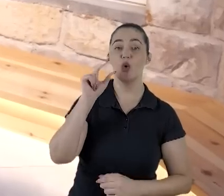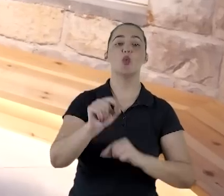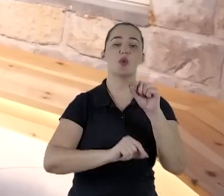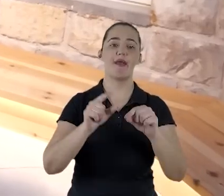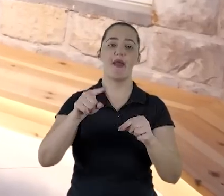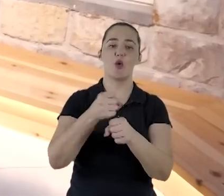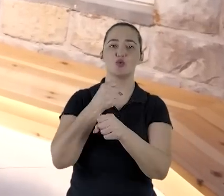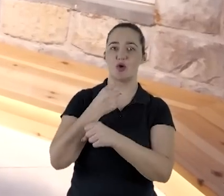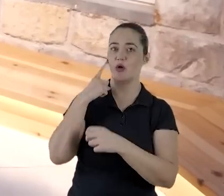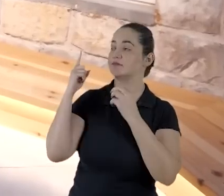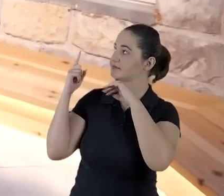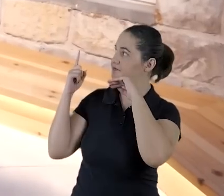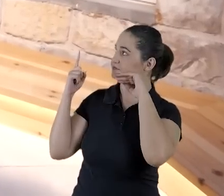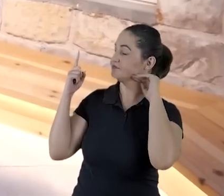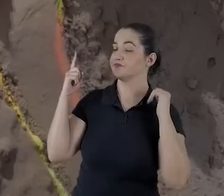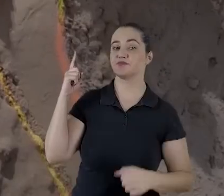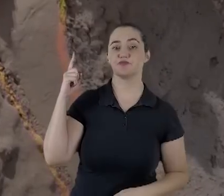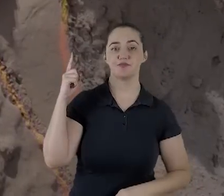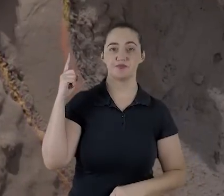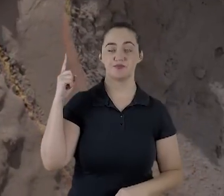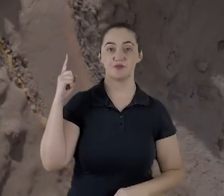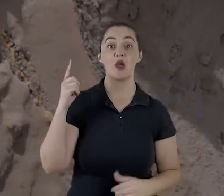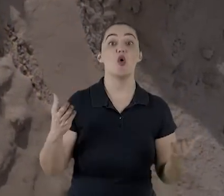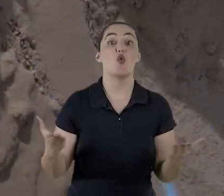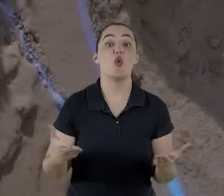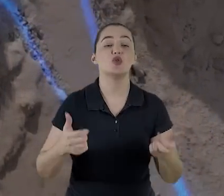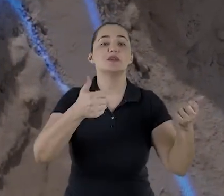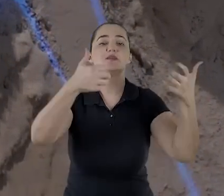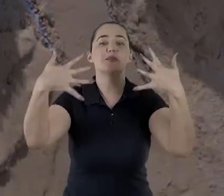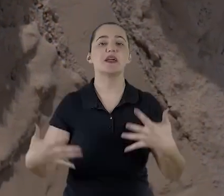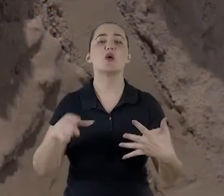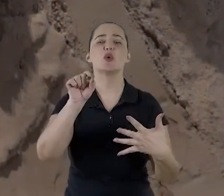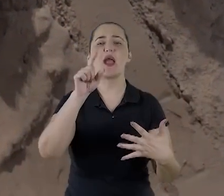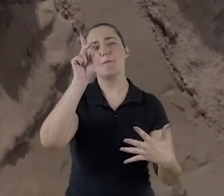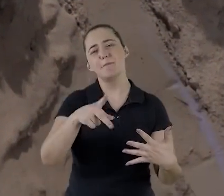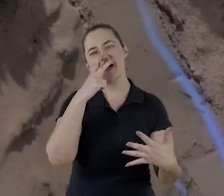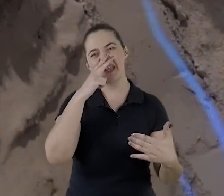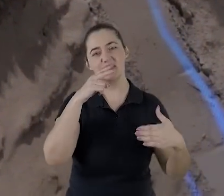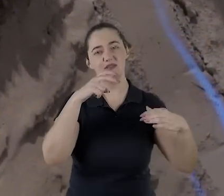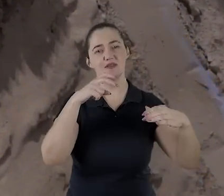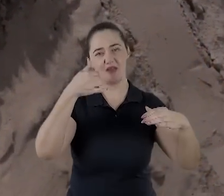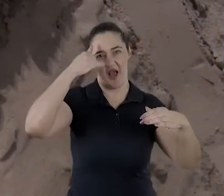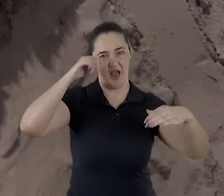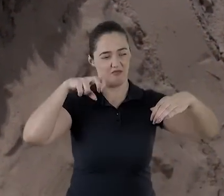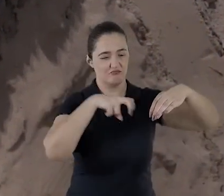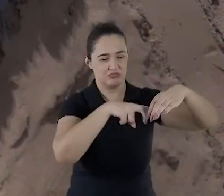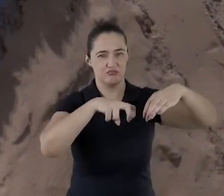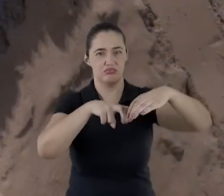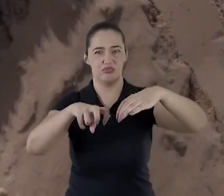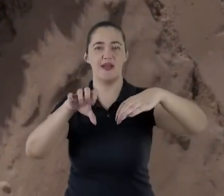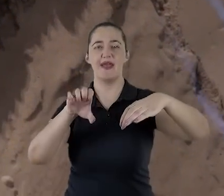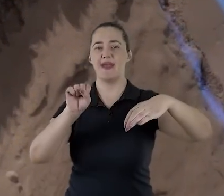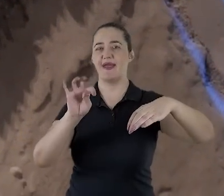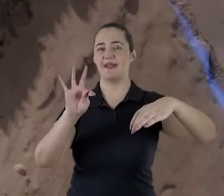despertou muito debate entre os acadêmicos foram estas edificações aqui, que hoje são descritas como estábulos da cidade